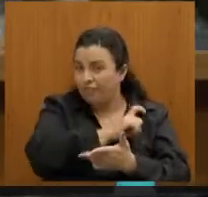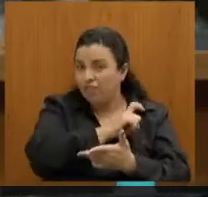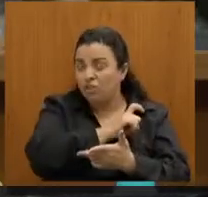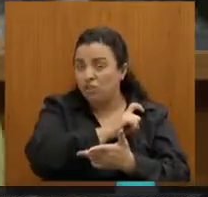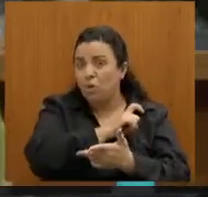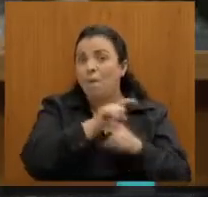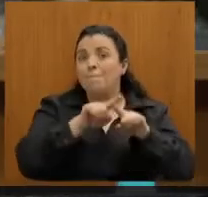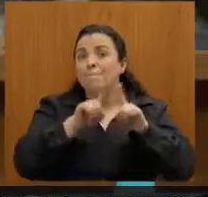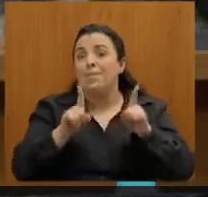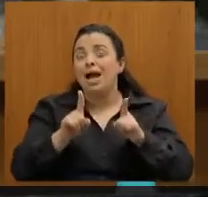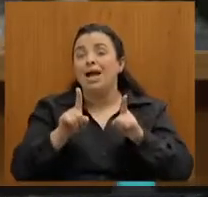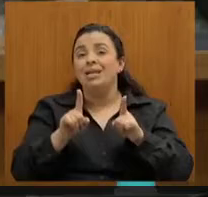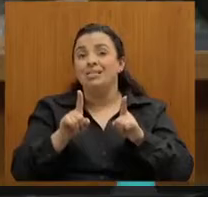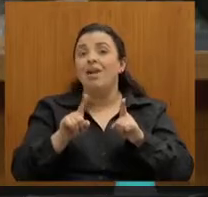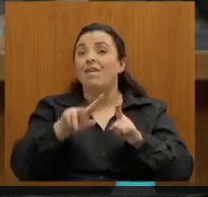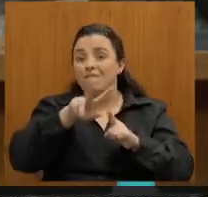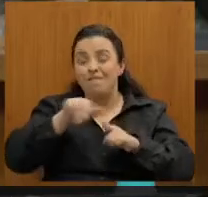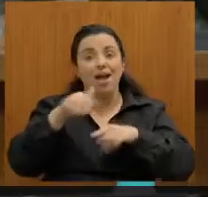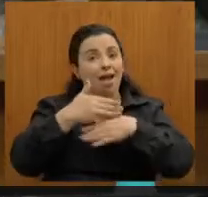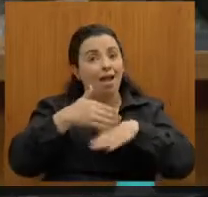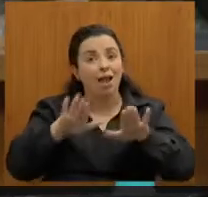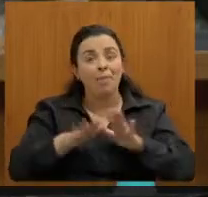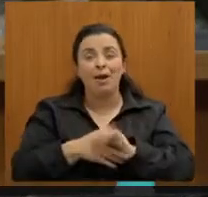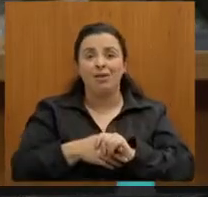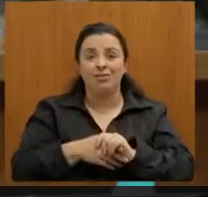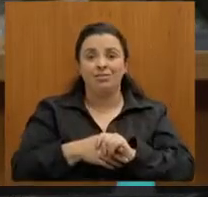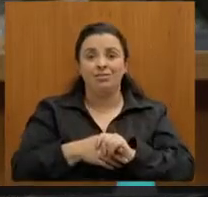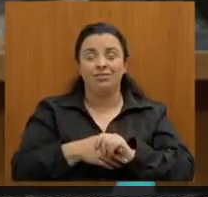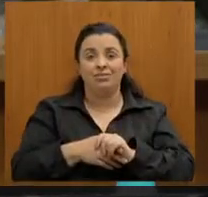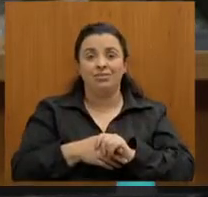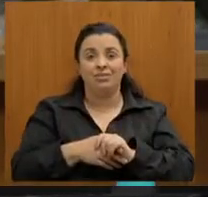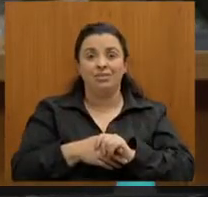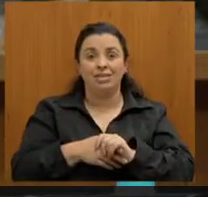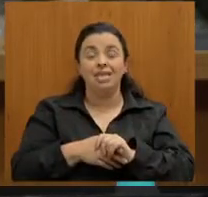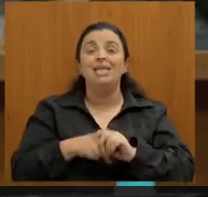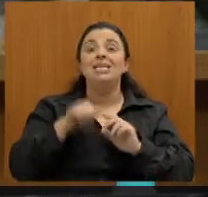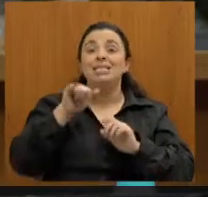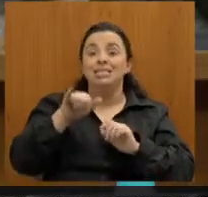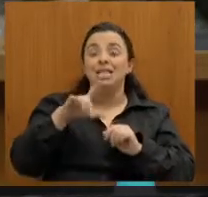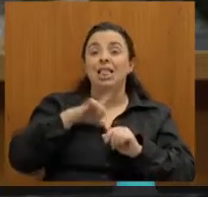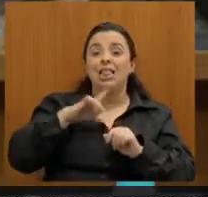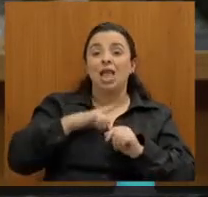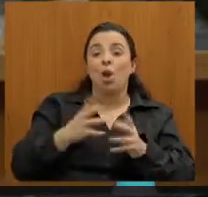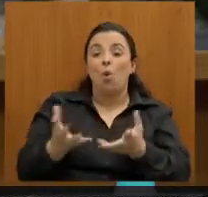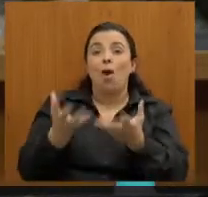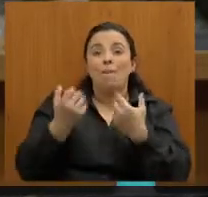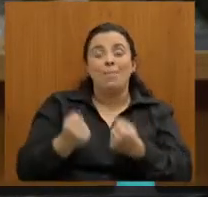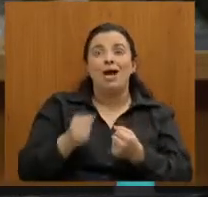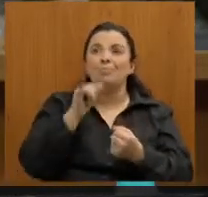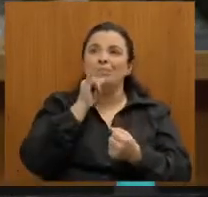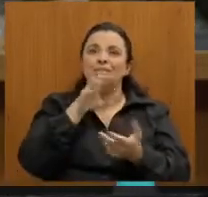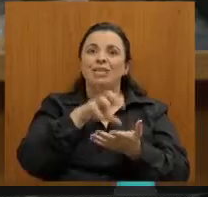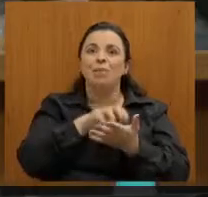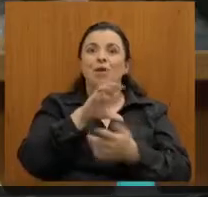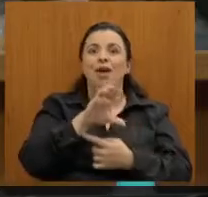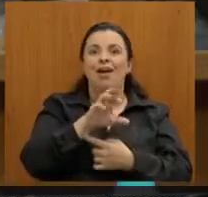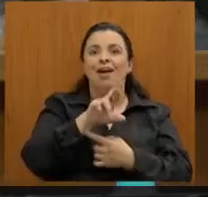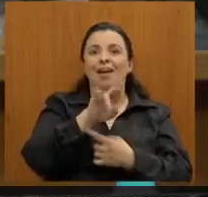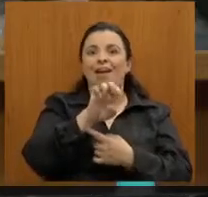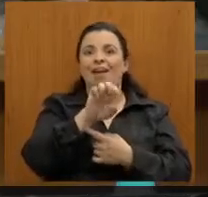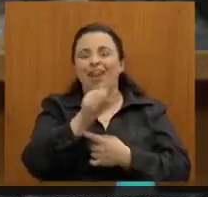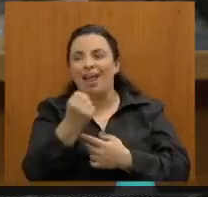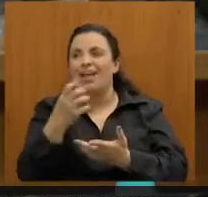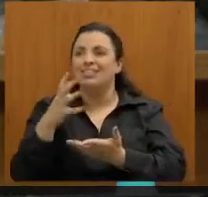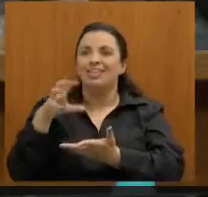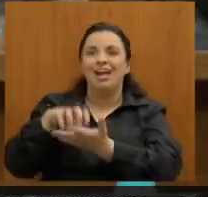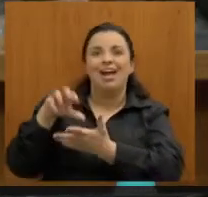esteja e aqui ela esteja passando por uma tempestade ao encontrar um paro no creas no Cras e